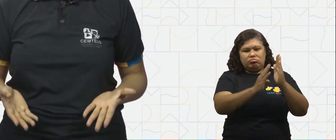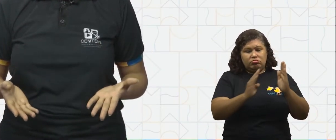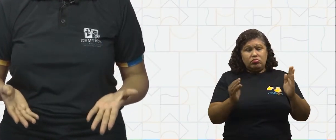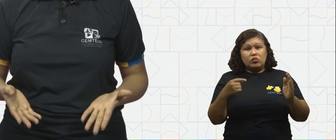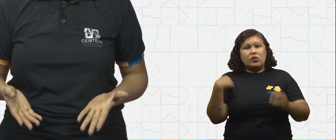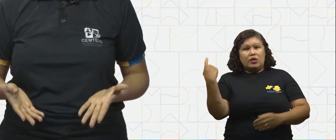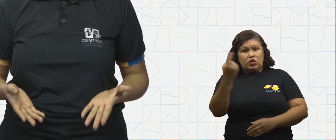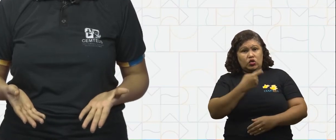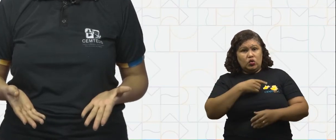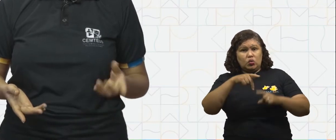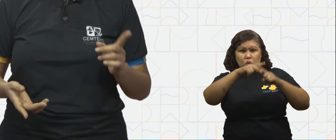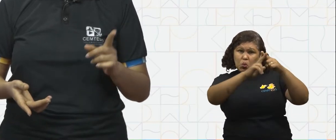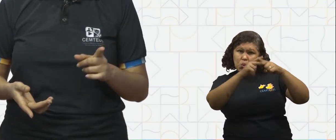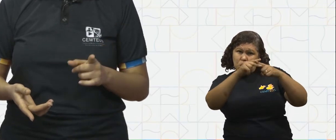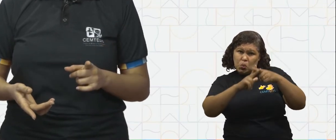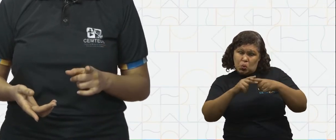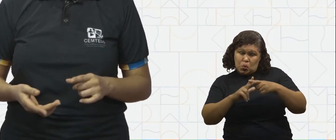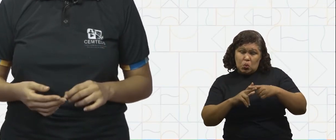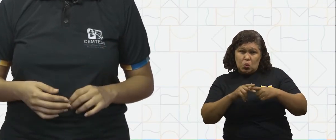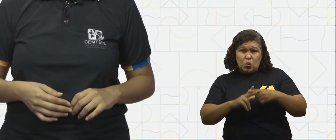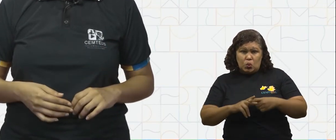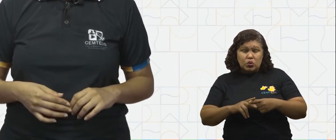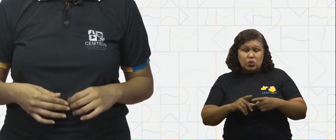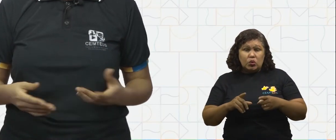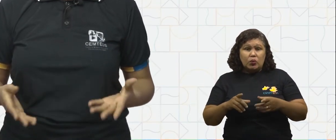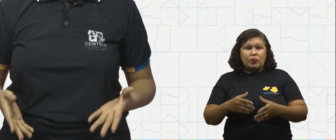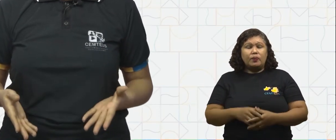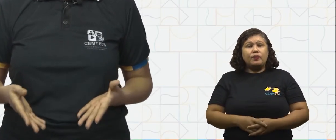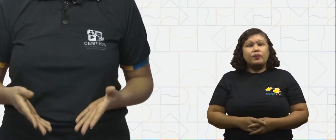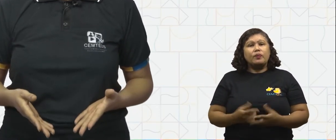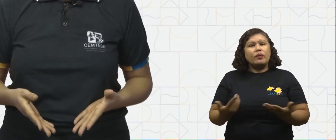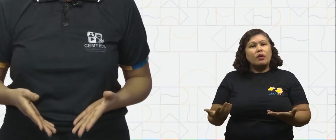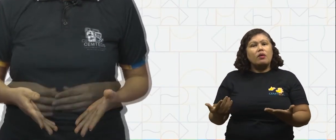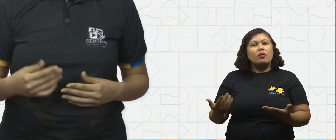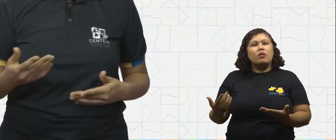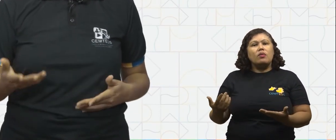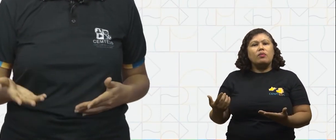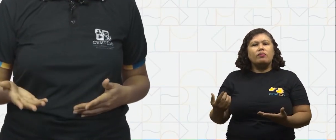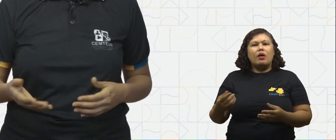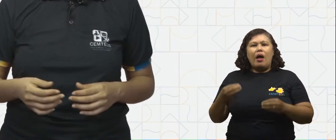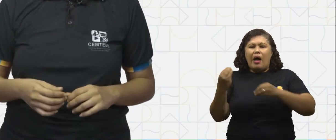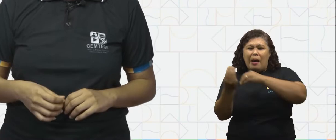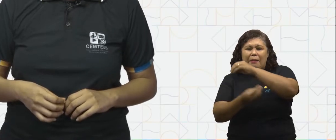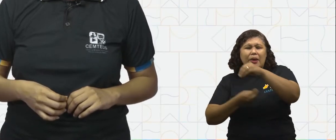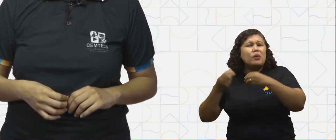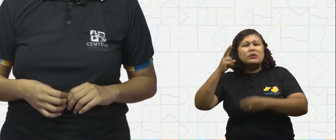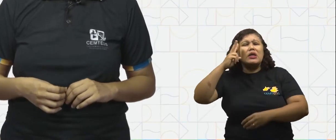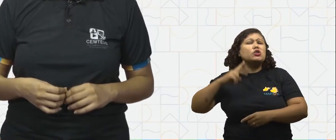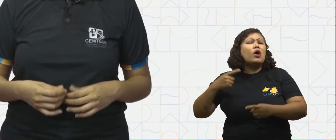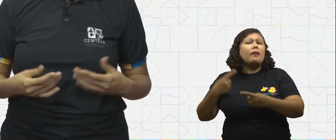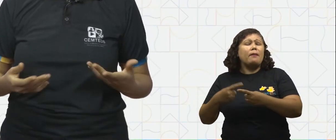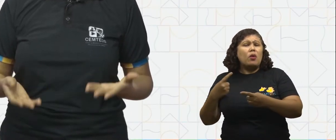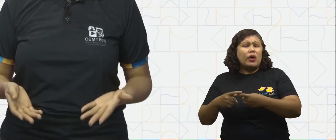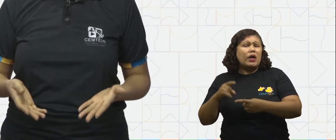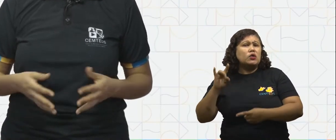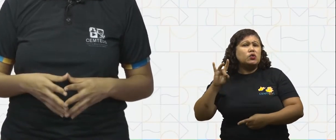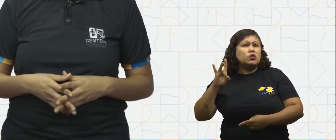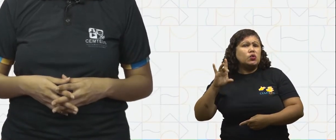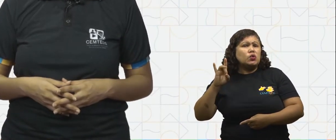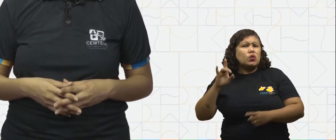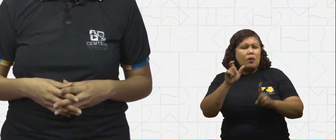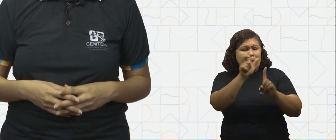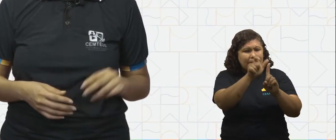nós vermos mais de perto. E de acordo com o senhor motor da máquina de histórias, a bagunça nas histórias estava apenas nas falas